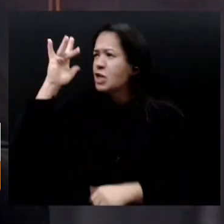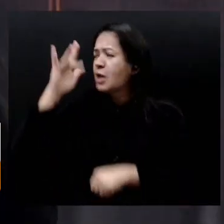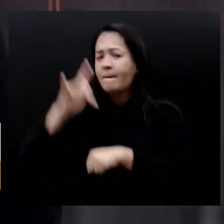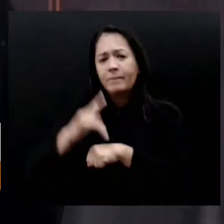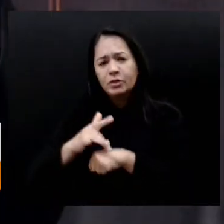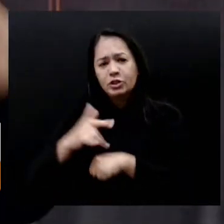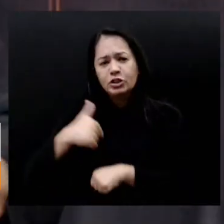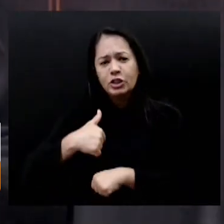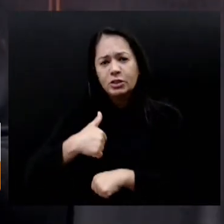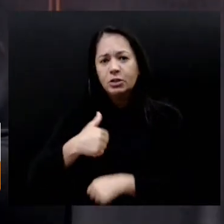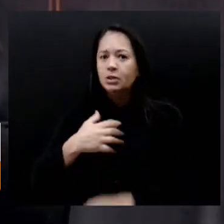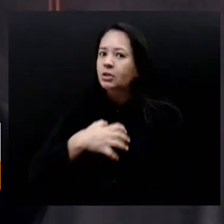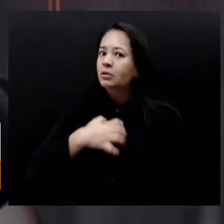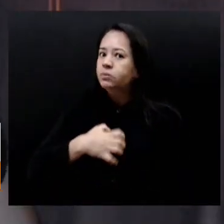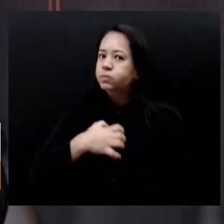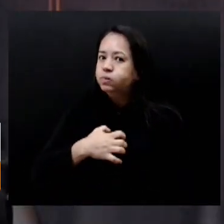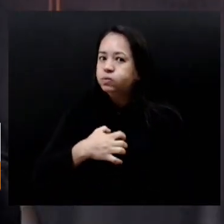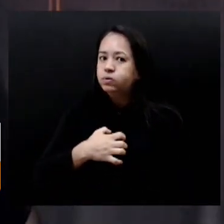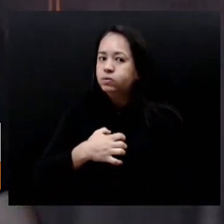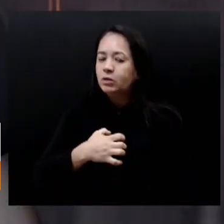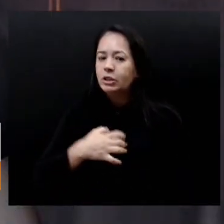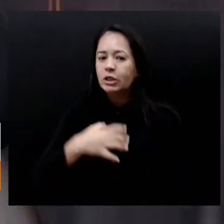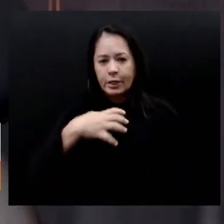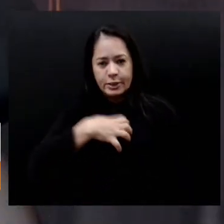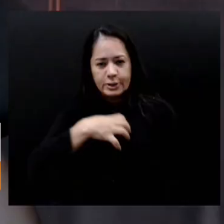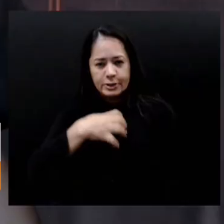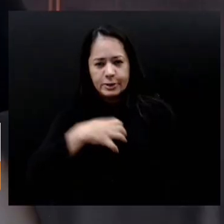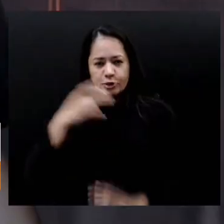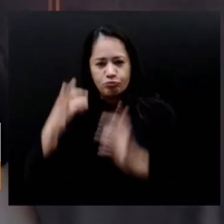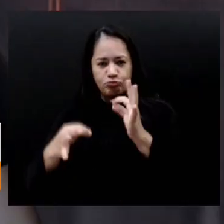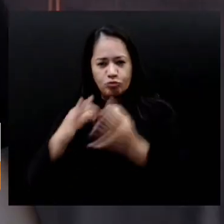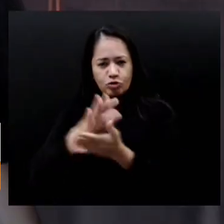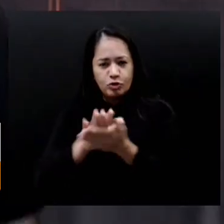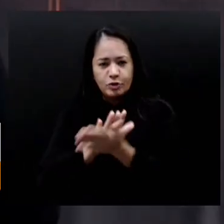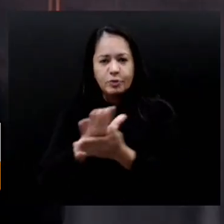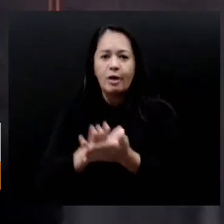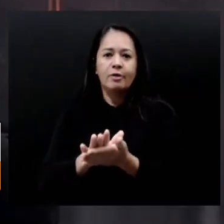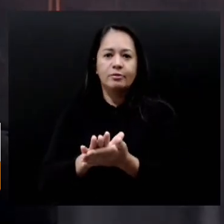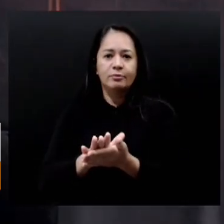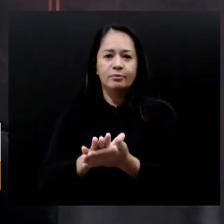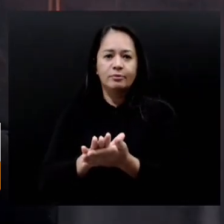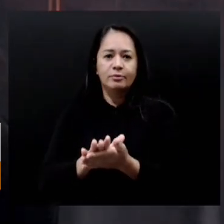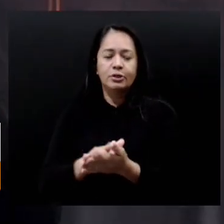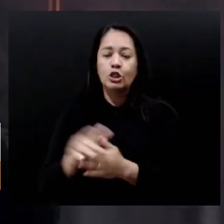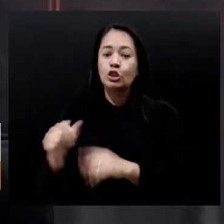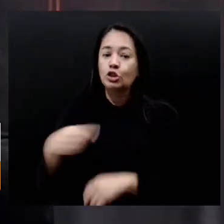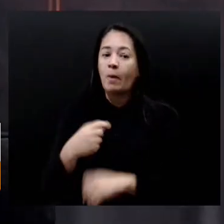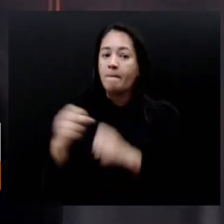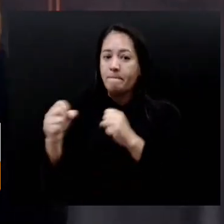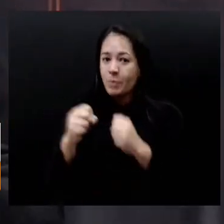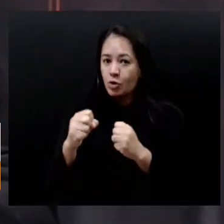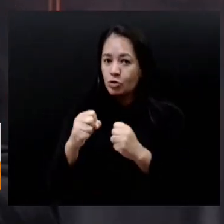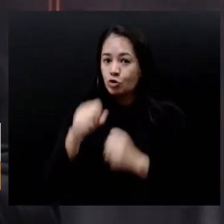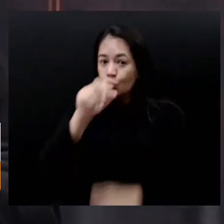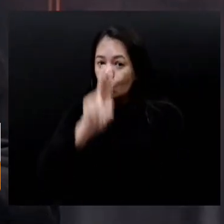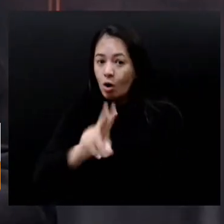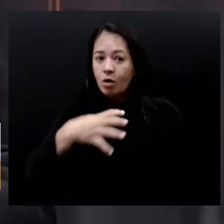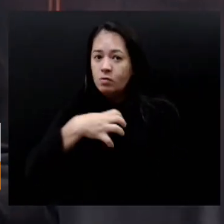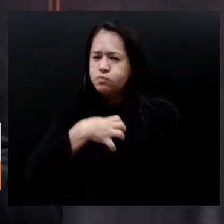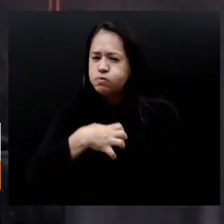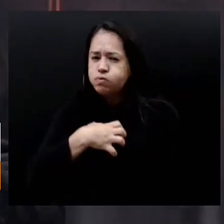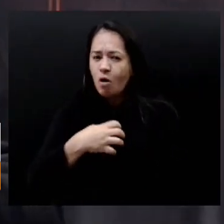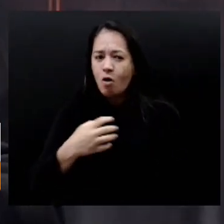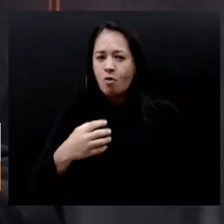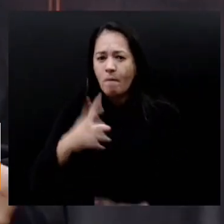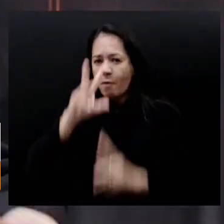né? Aquele sentimento de injustiça, de indignação. A gente pode usar essa raiva como força motriz